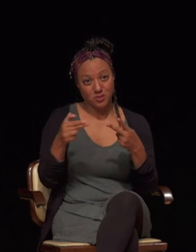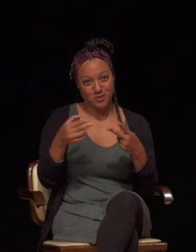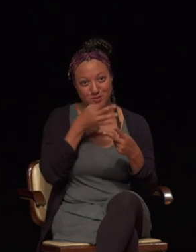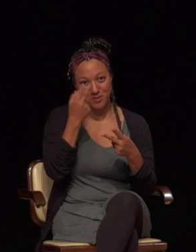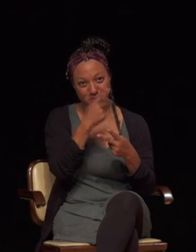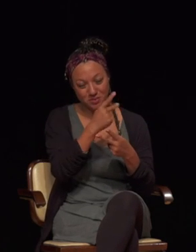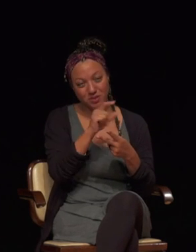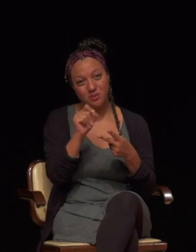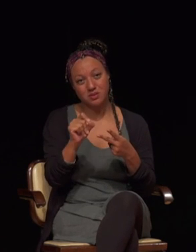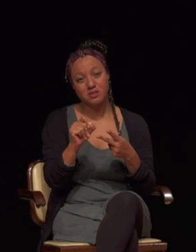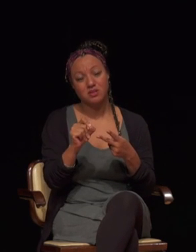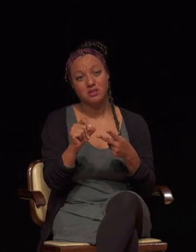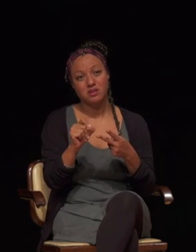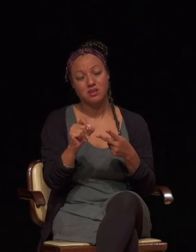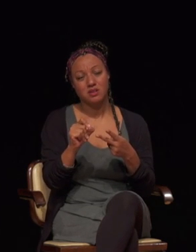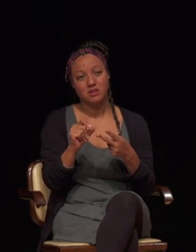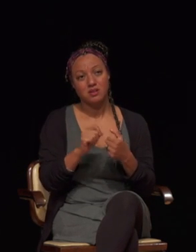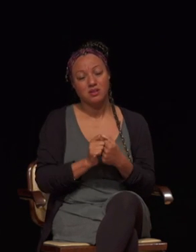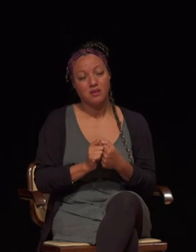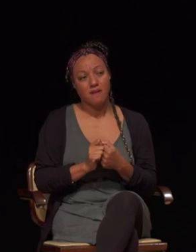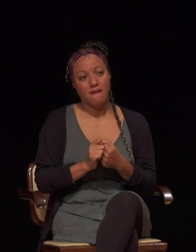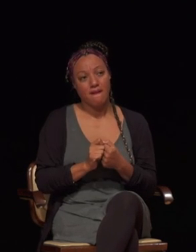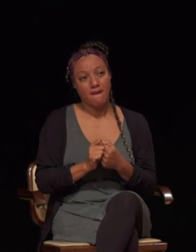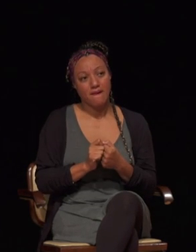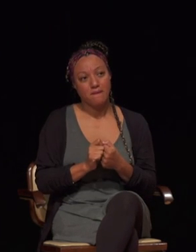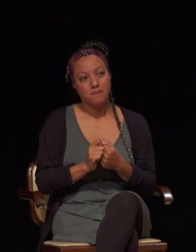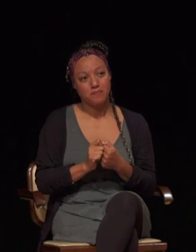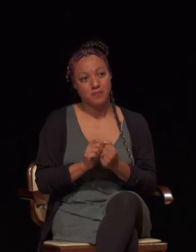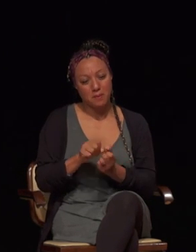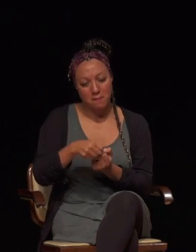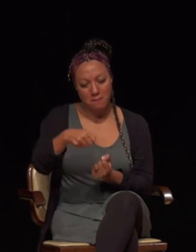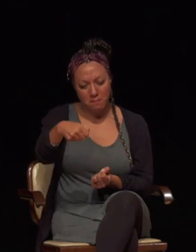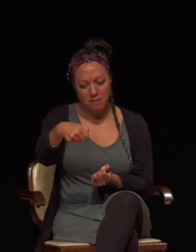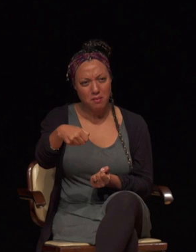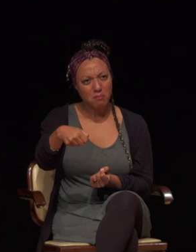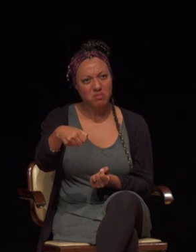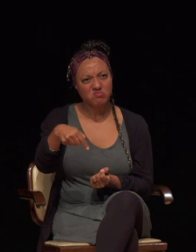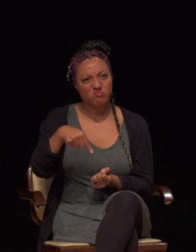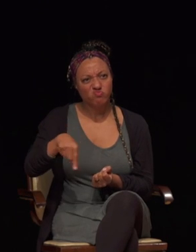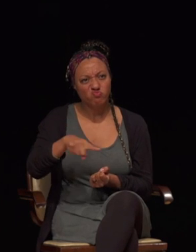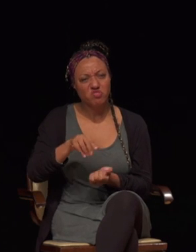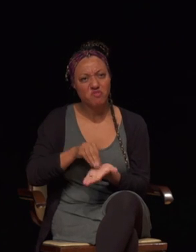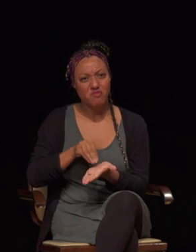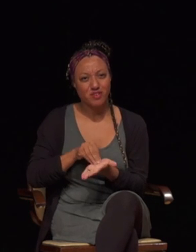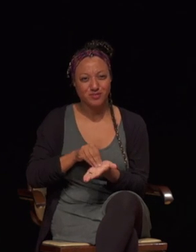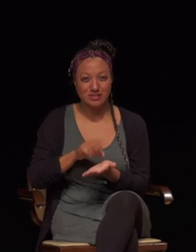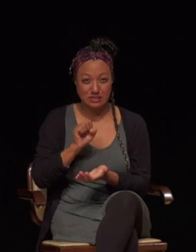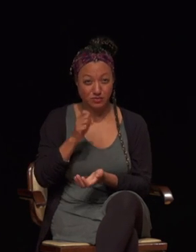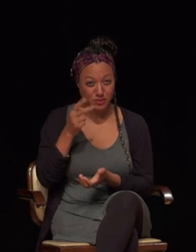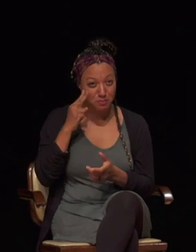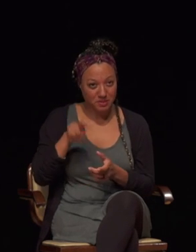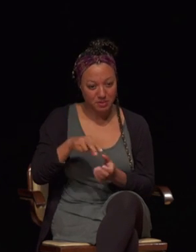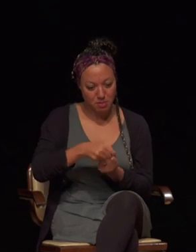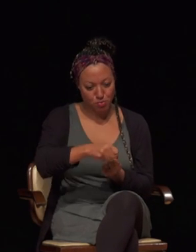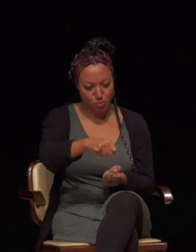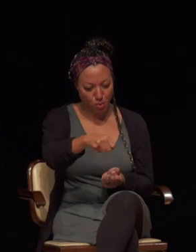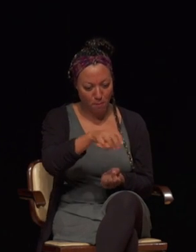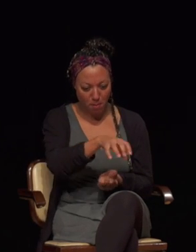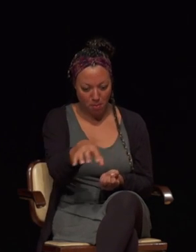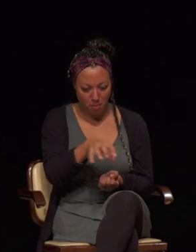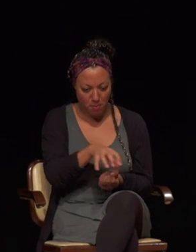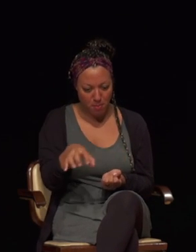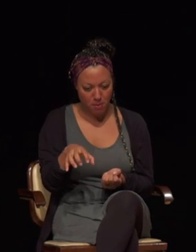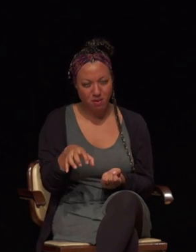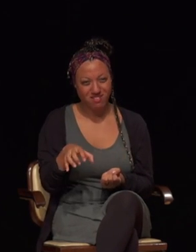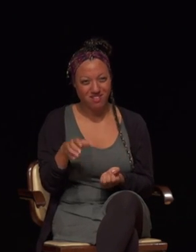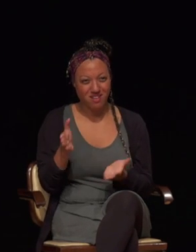é essa ausência do que que certos mapas nos colocam né se a gente Verê toda a cartografia né do